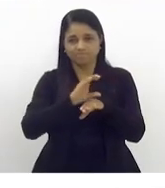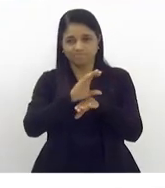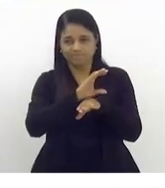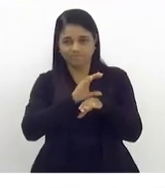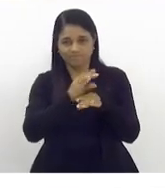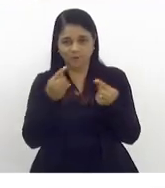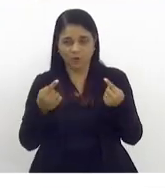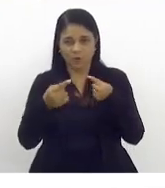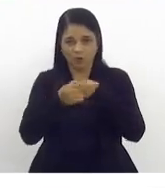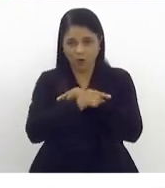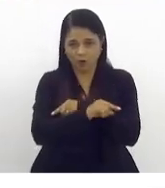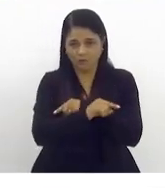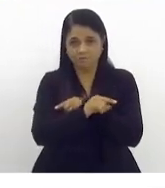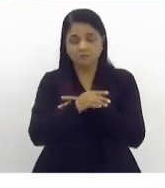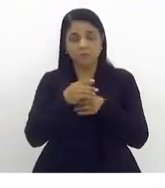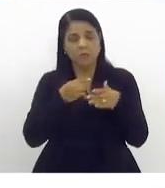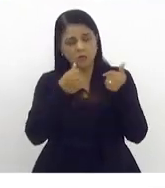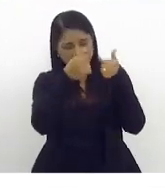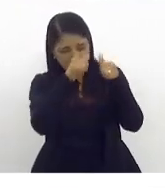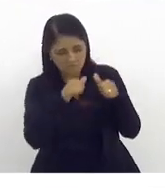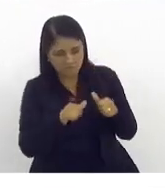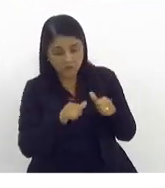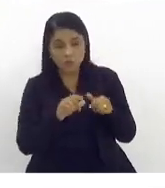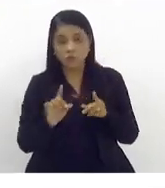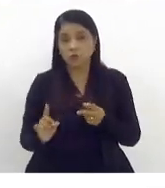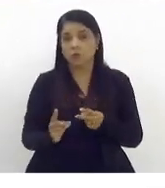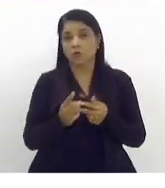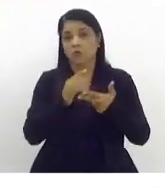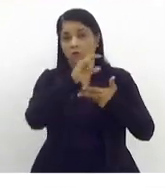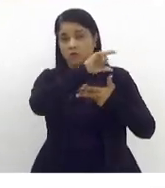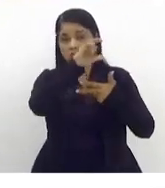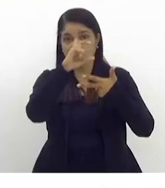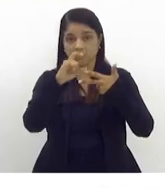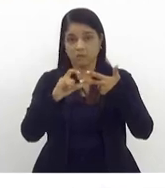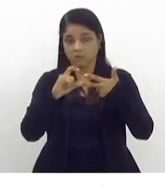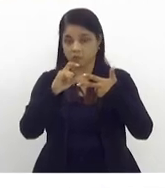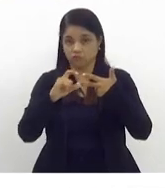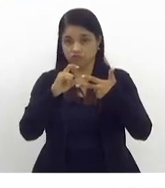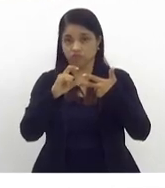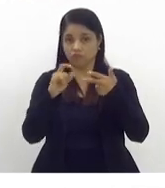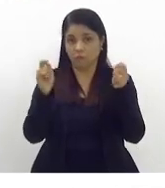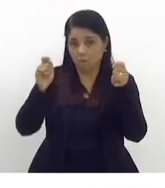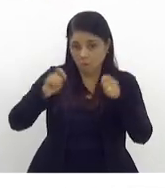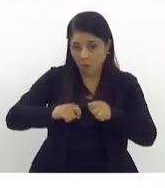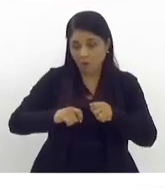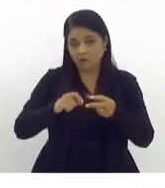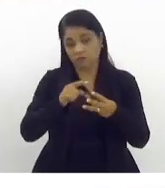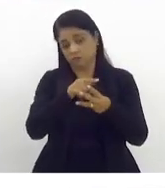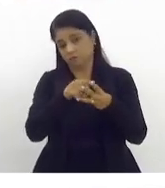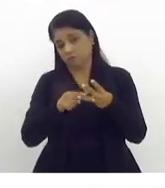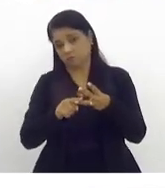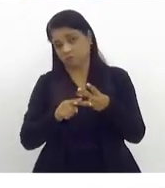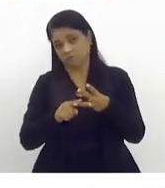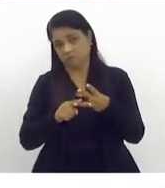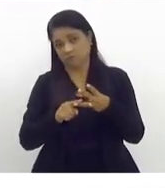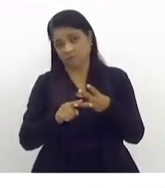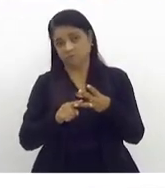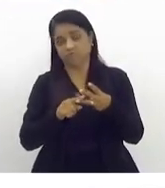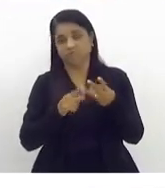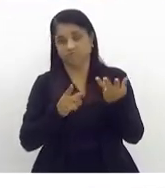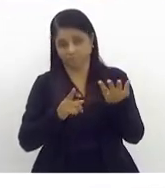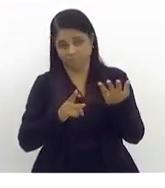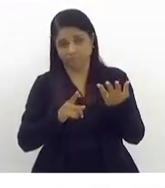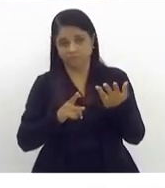que isso só pode ser feito pelo Executivo em três circunstâncias e nenhuma delas verificada. Mas, de toda maneira, boa